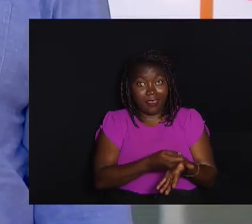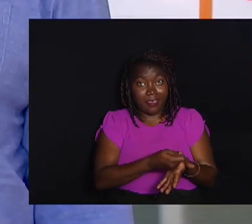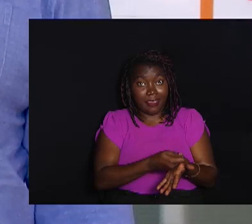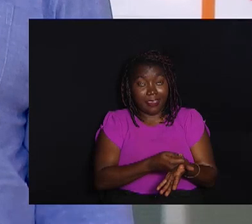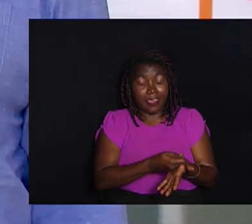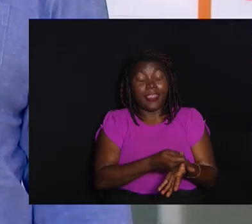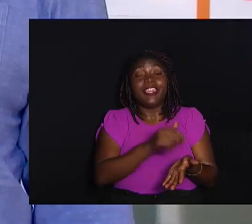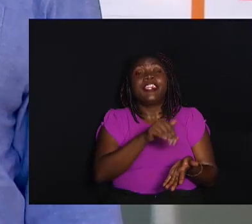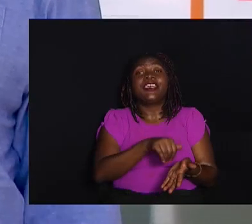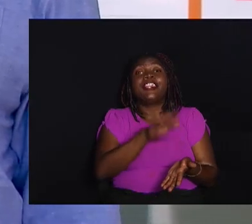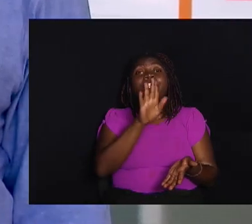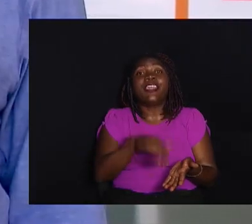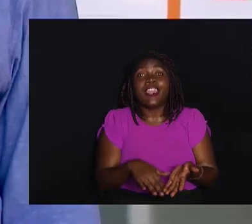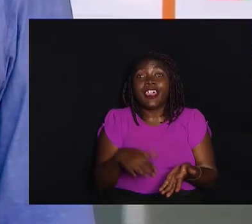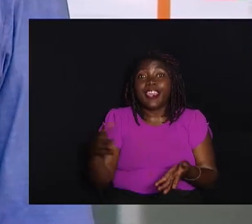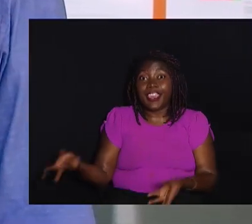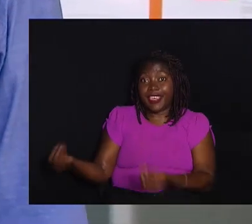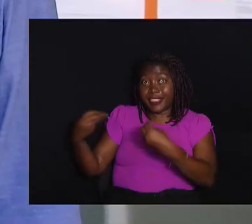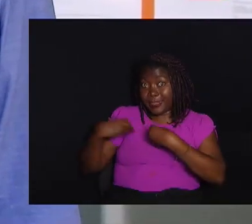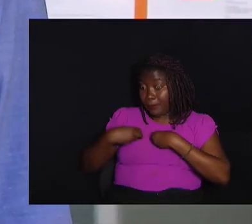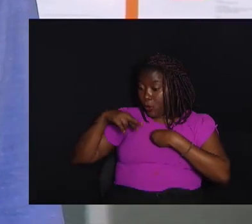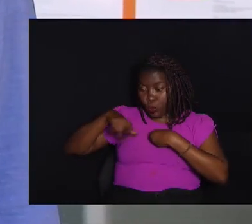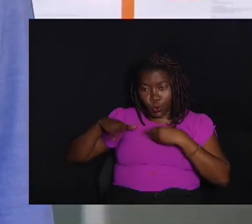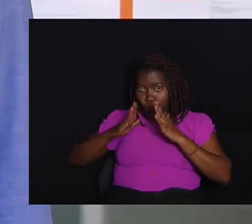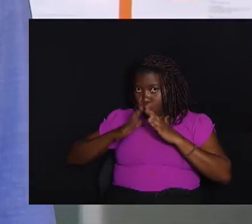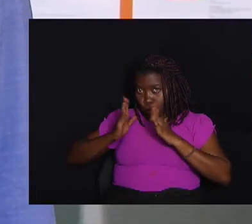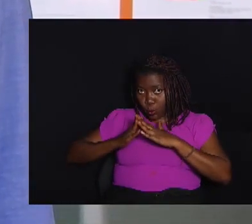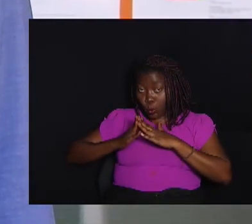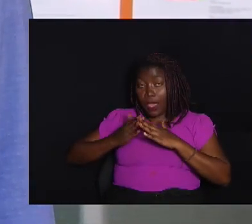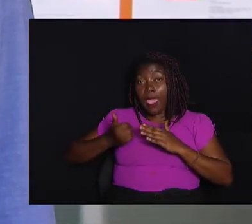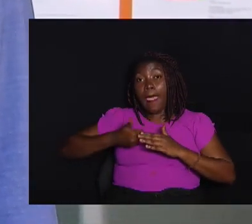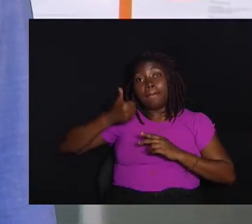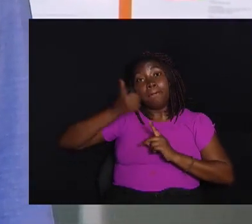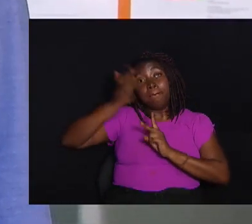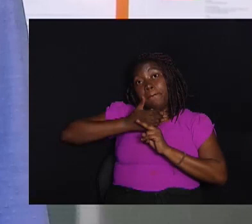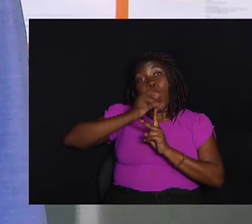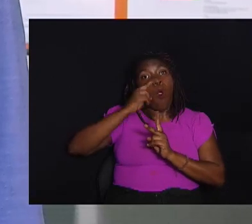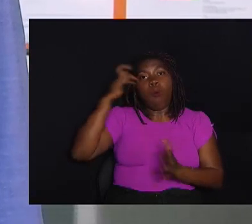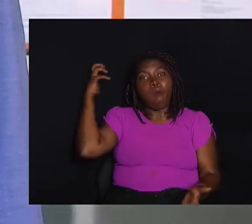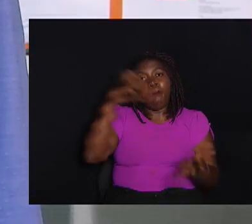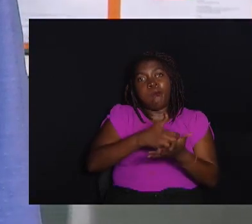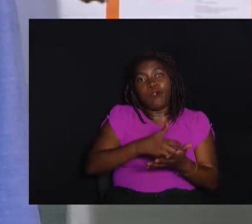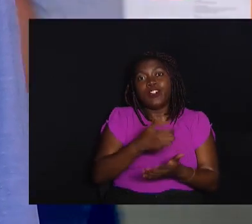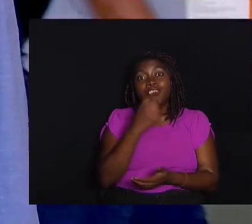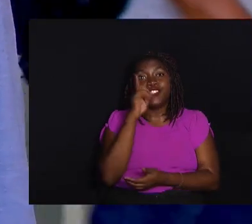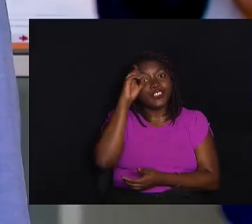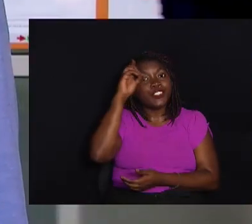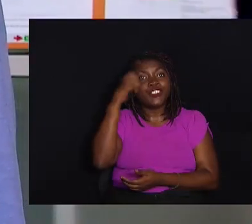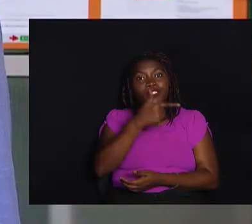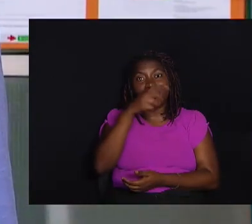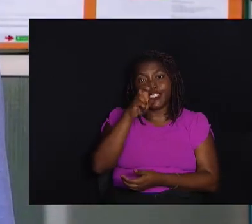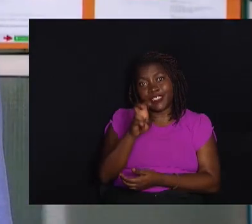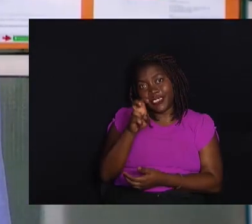quem receber o carnê não residencial, a primeira parcela ou a parcela única vence no dia 25 de janeiro. Então